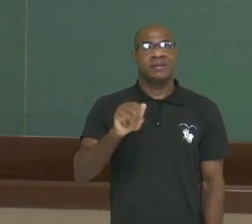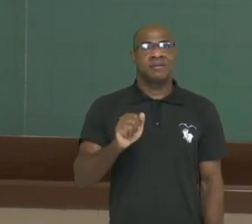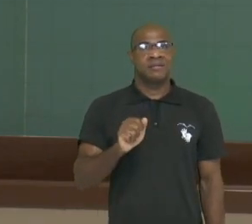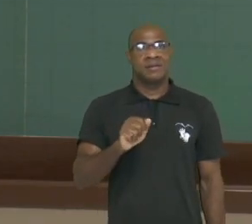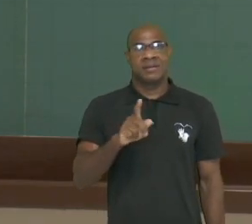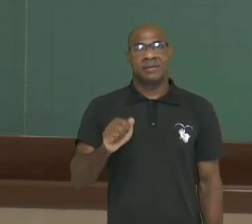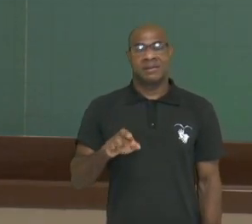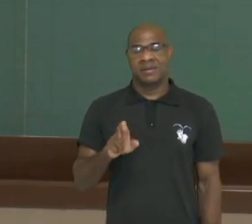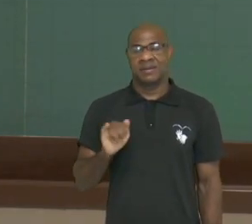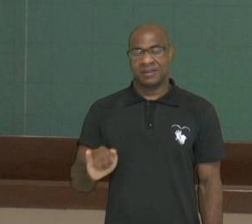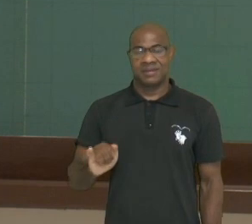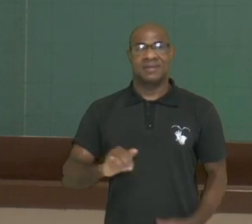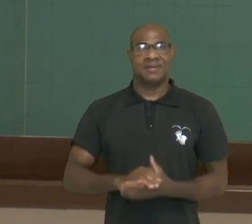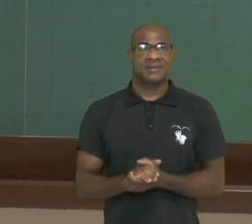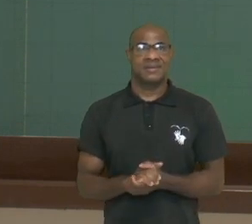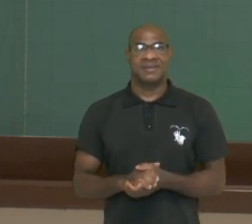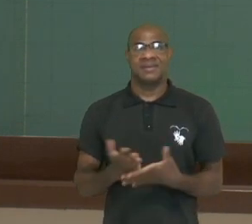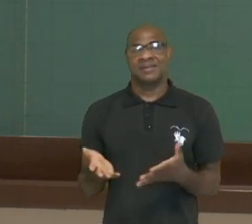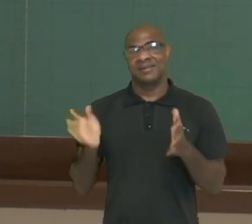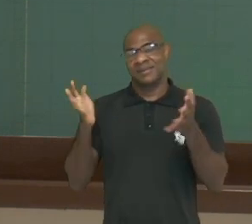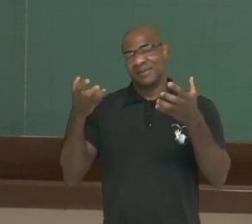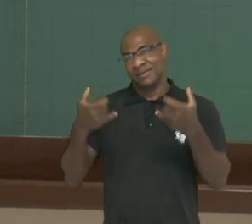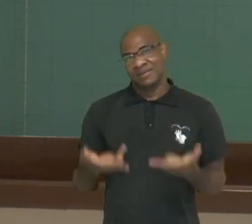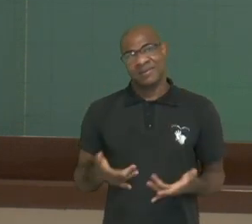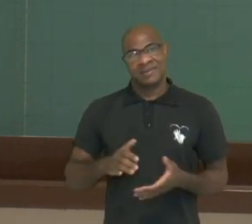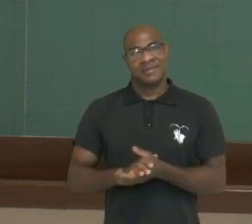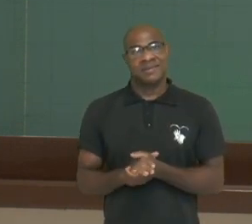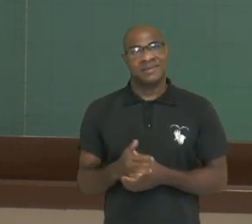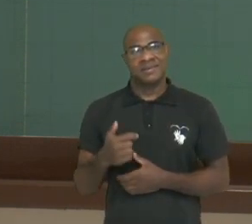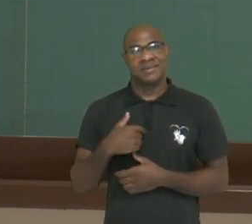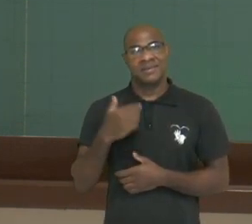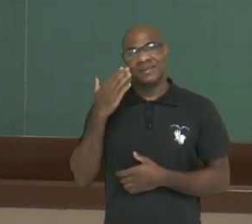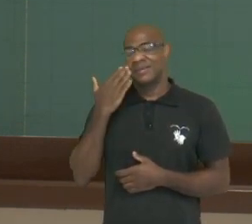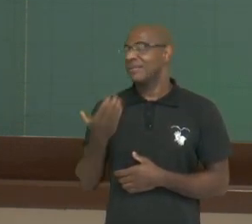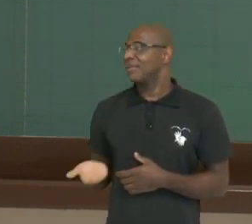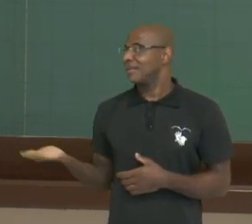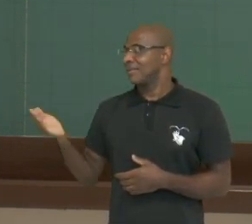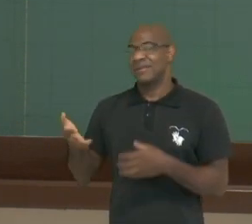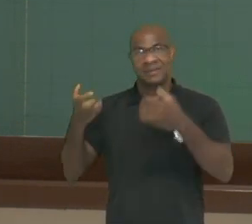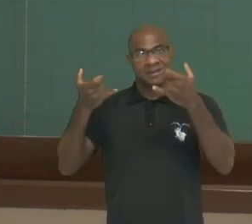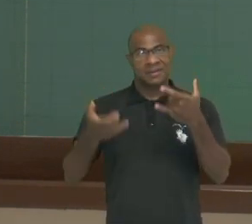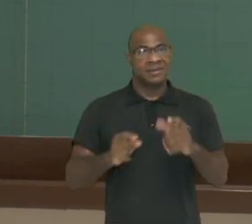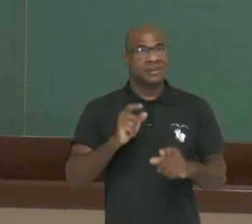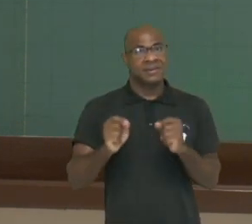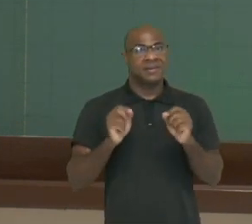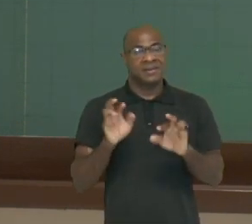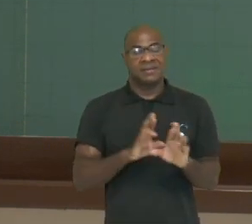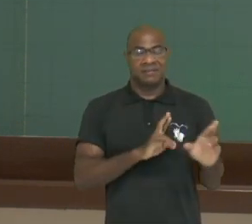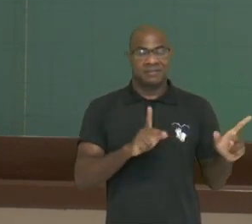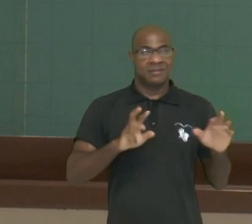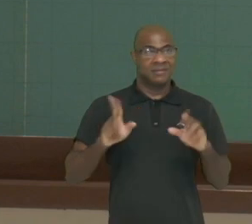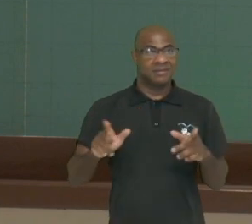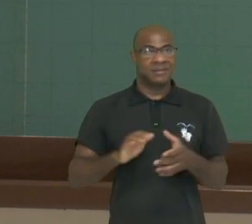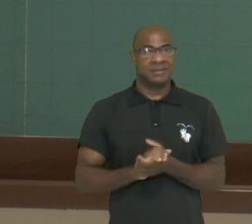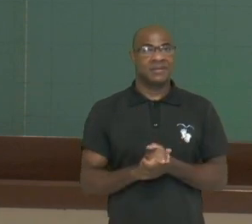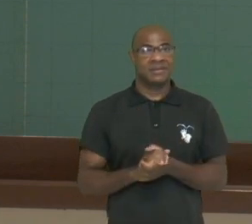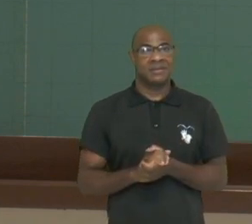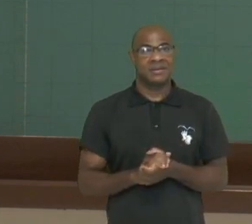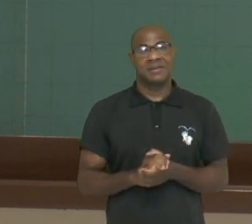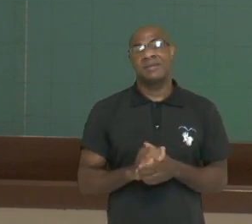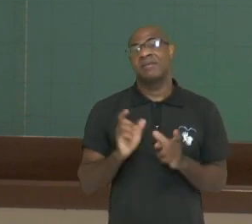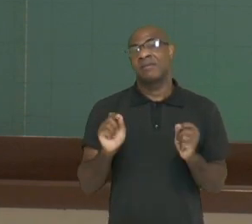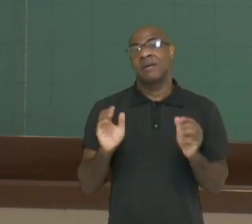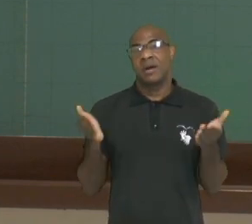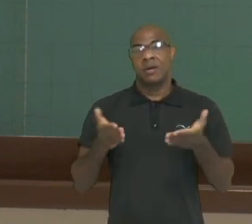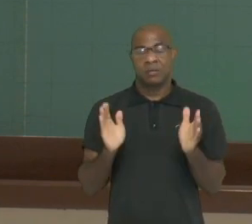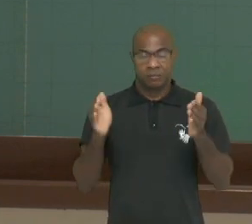E aqui, como a gente já explicou, já os slides anteriores já estavam falando um pouquinho da diferença, mas vamos pontuar bem